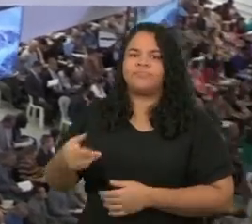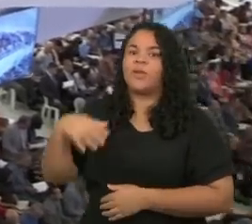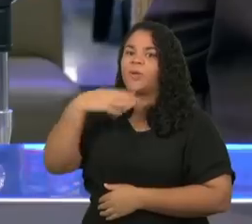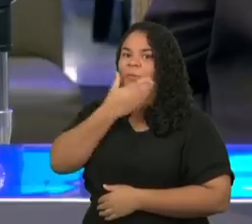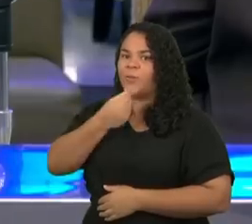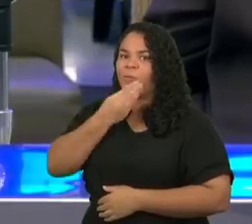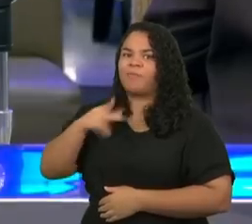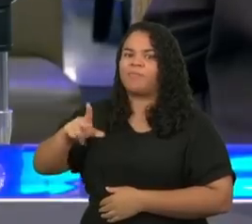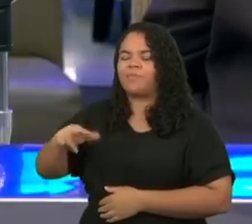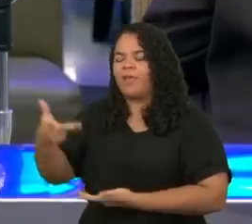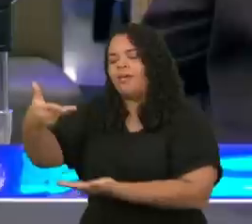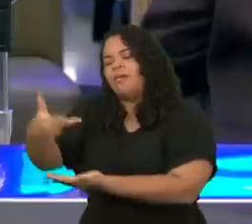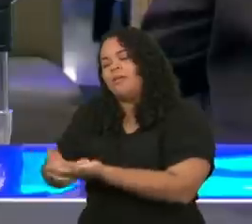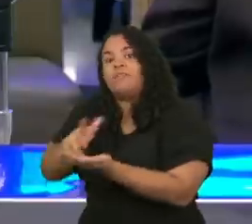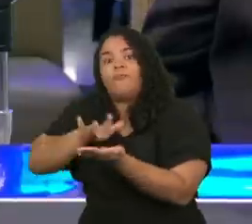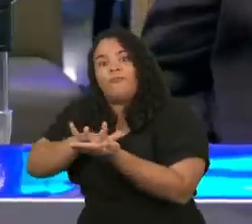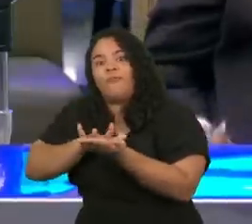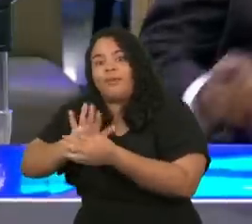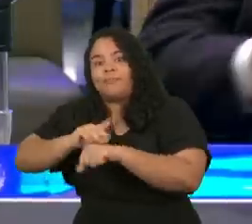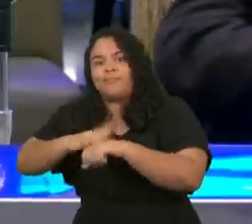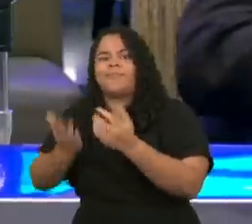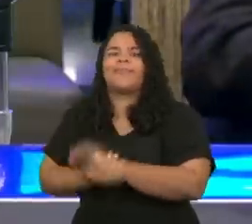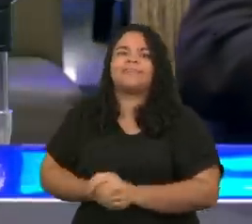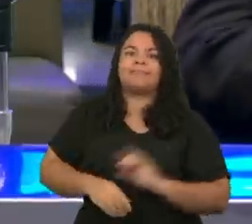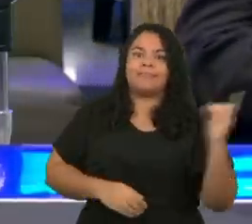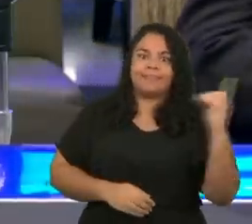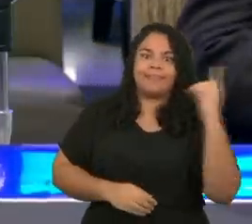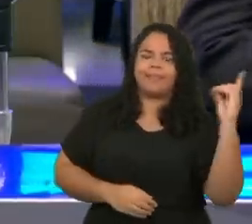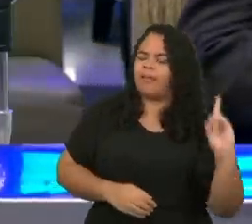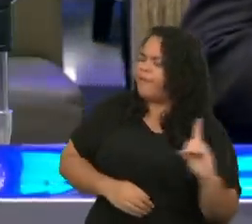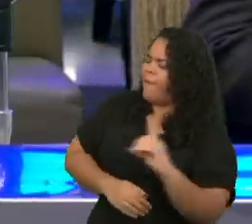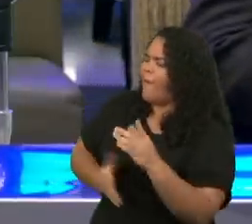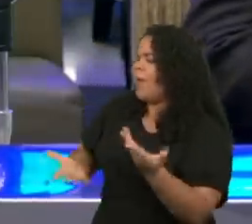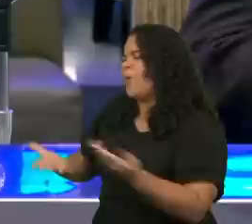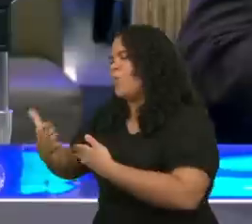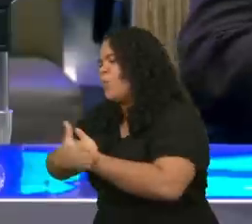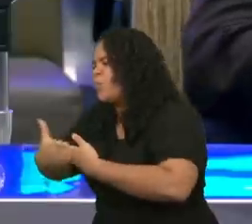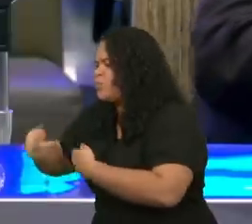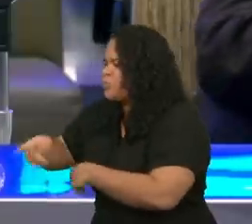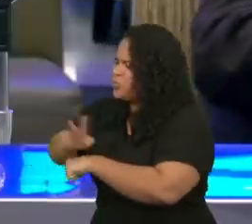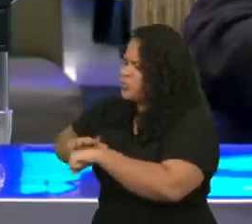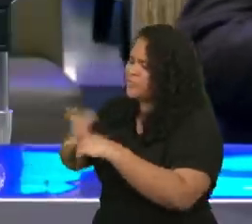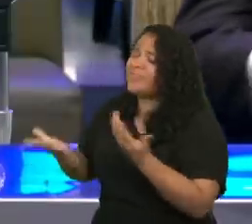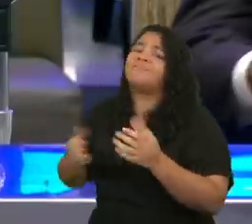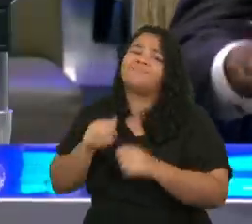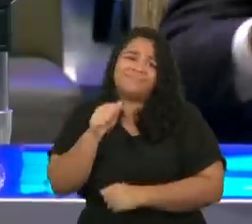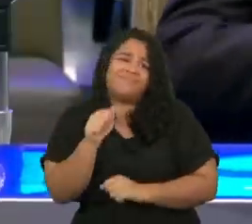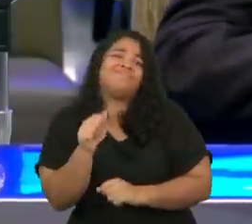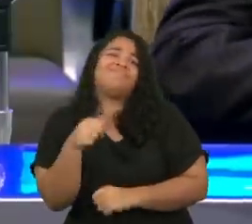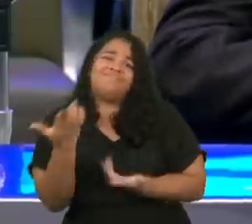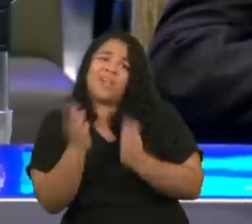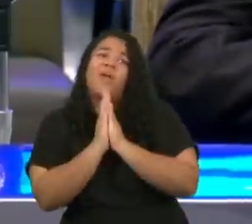e vindo o rei visitá-lo disse a mim não ao rei peço-te que minha irmã Tamar venha e prepare